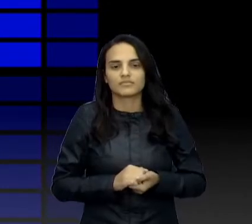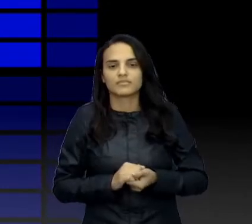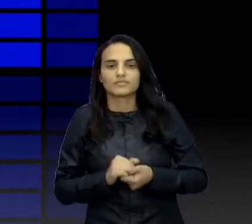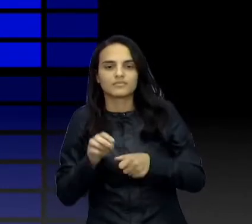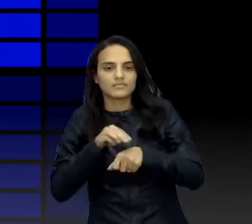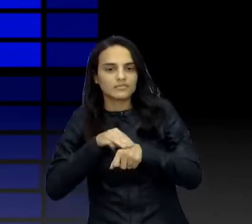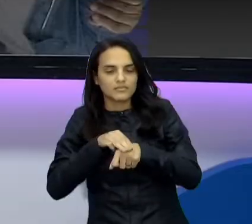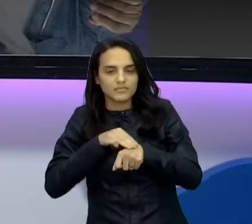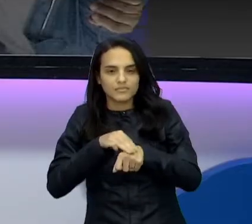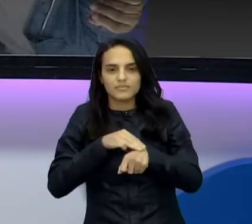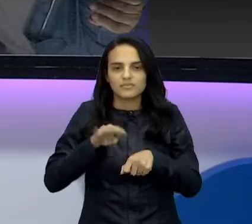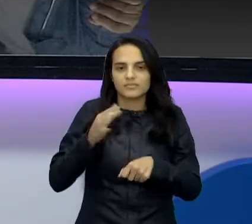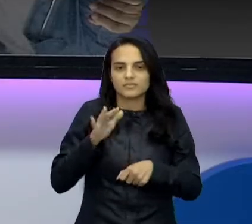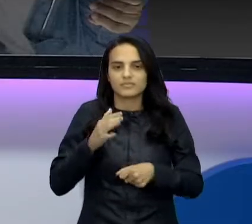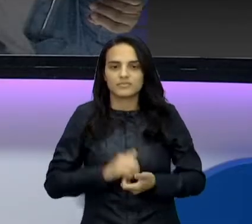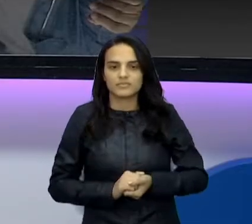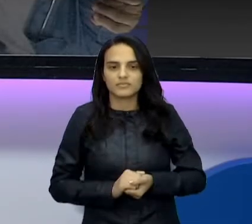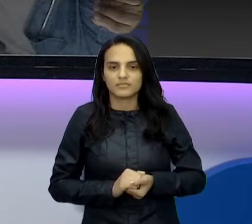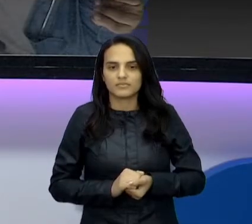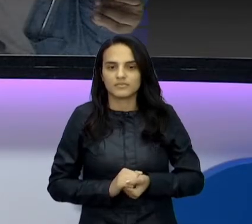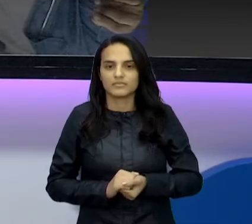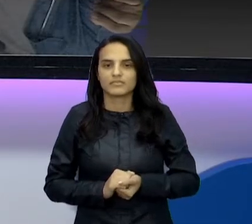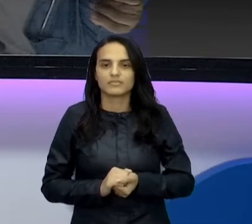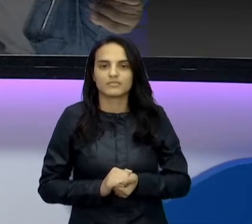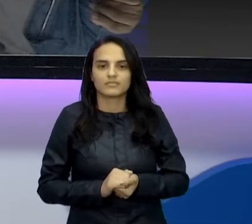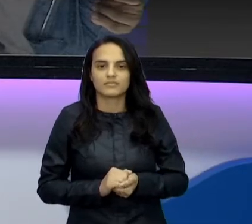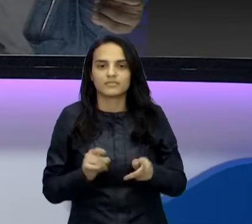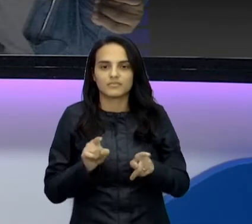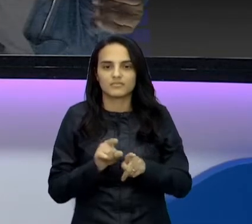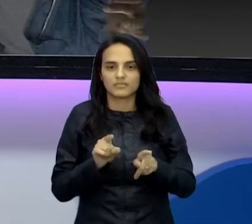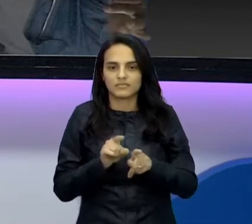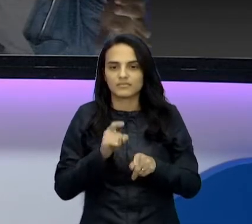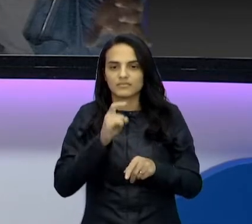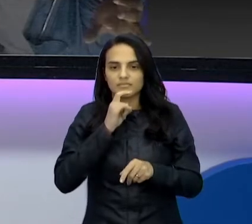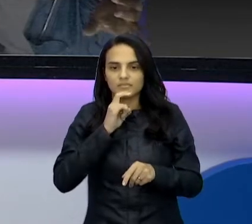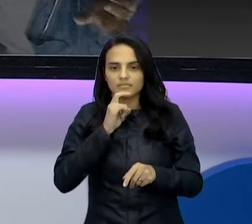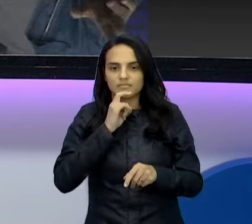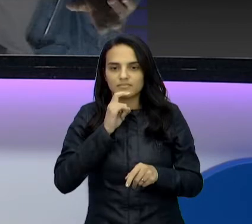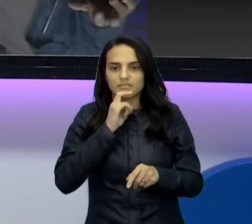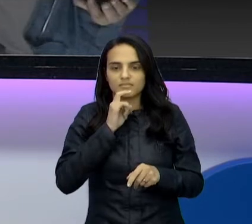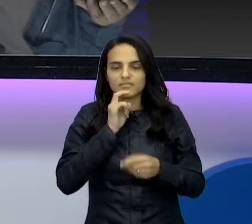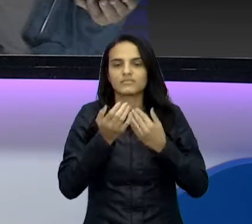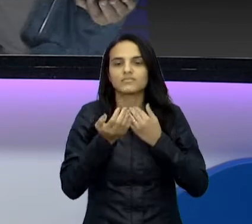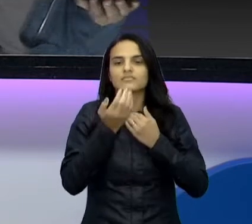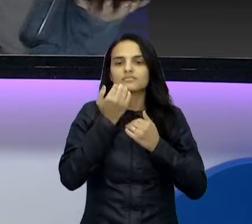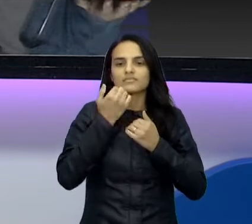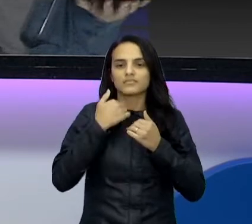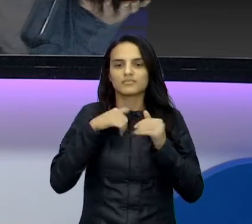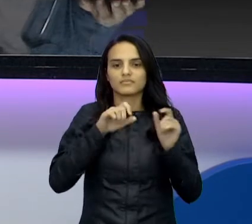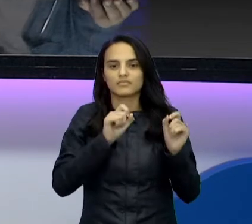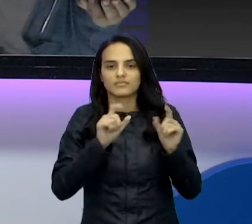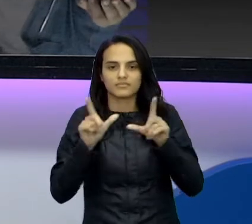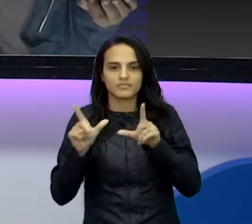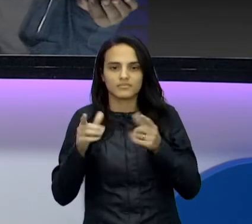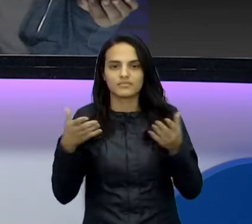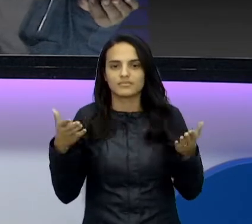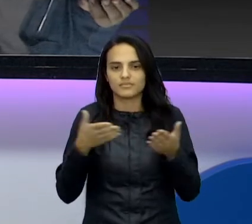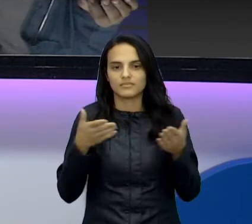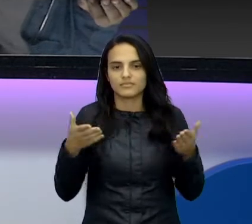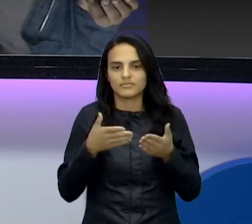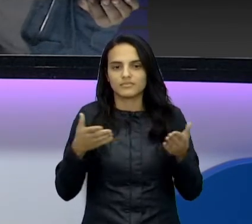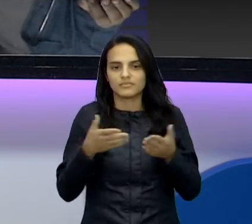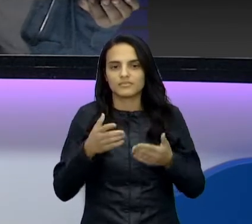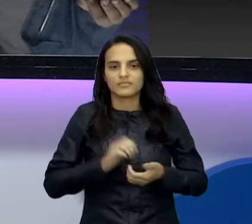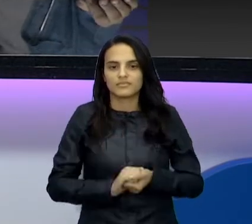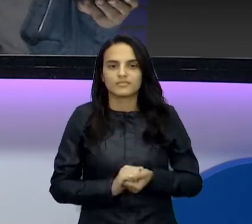marrom. Ele está aí com uma verde também, né? Show de bola. A verde por baixo não vai aparecer hoje. Vai ficar com gostinho,